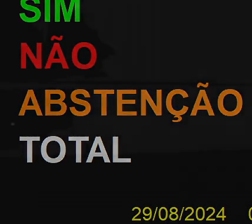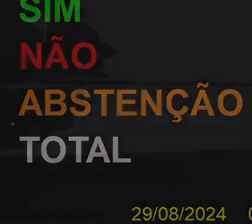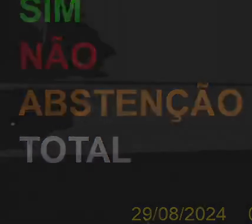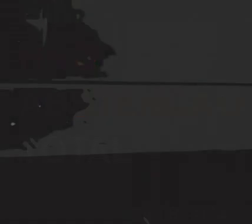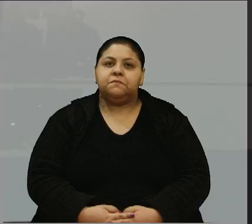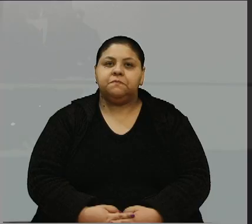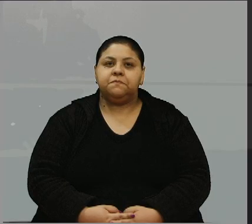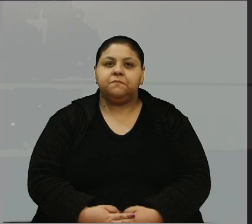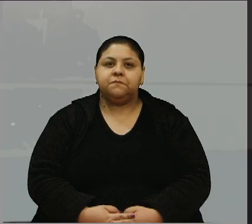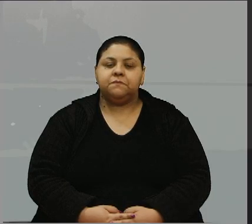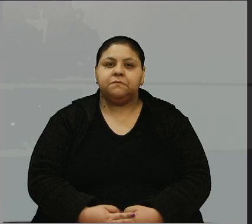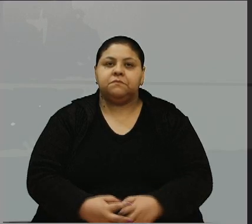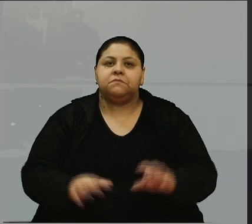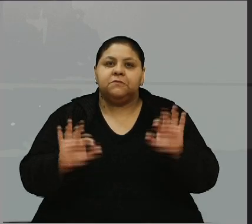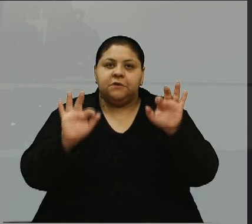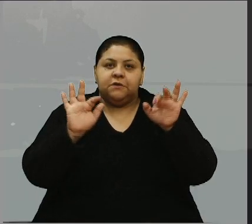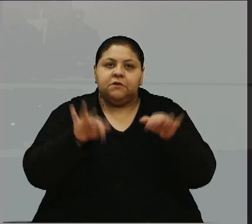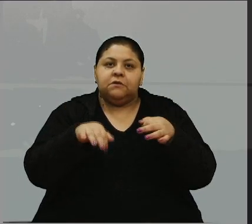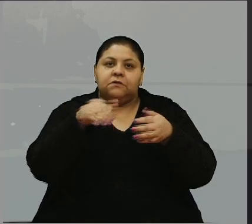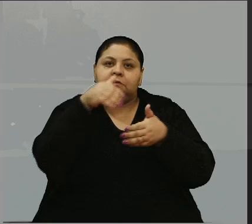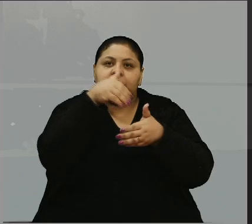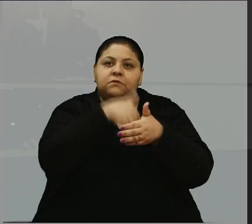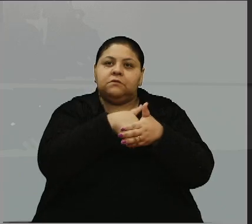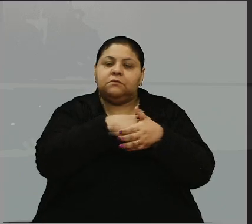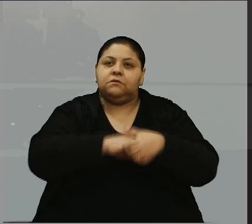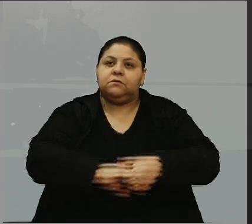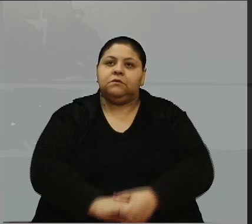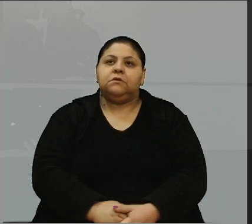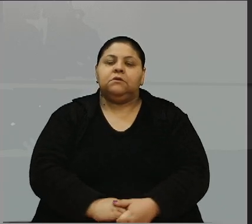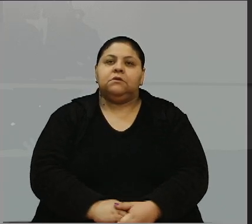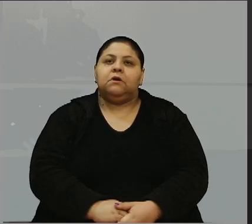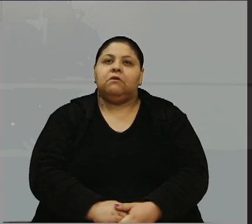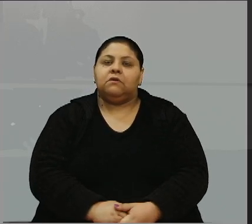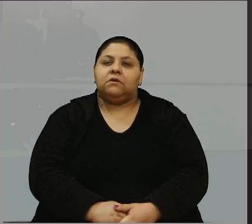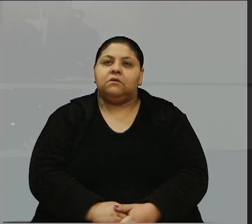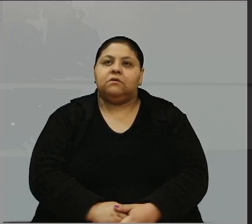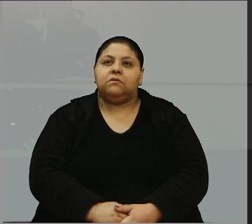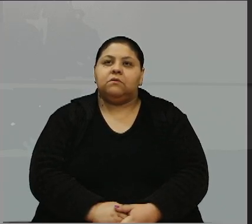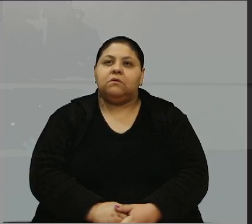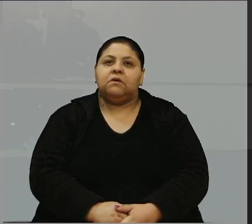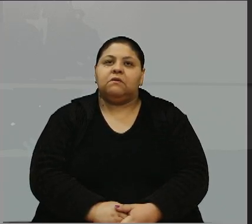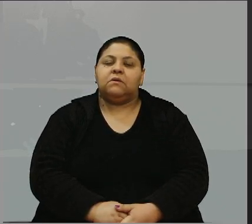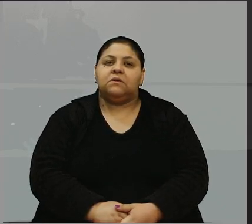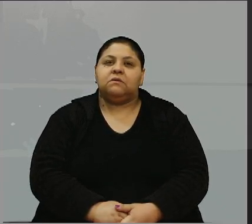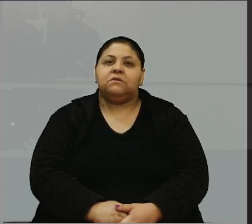Encerrado o registro dos votos. Encerrada a votação.